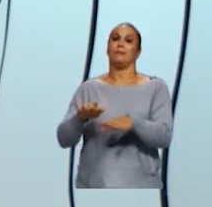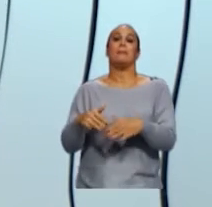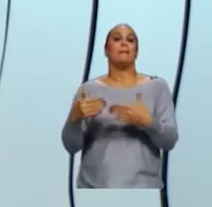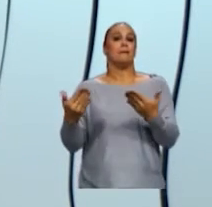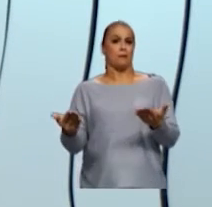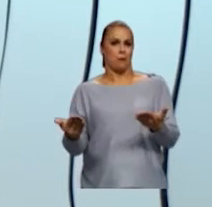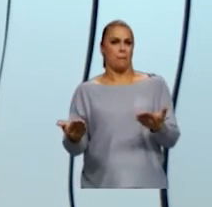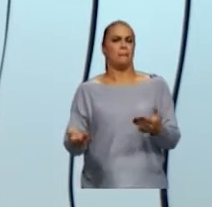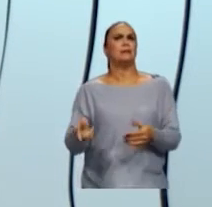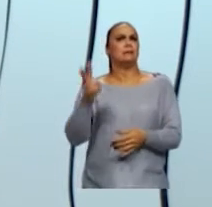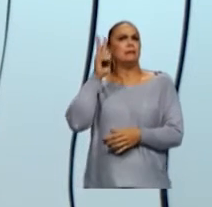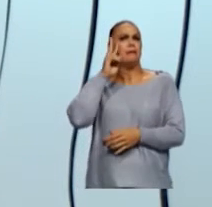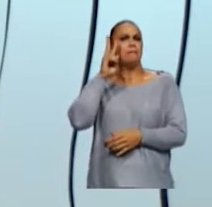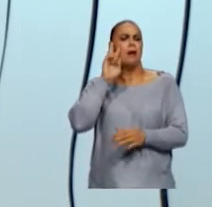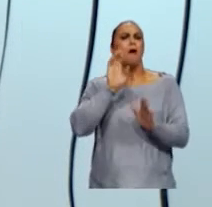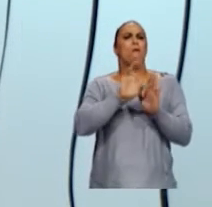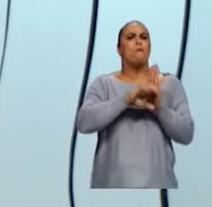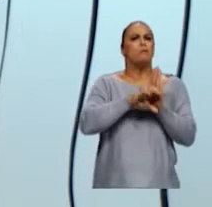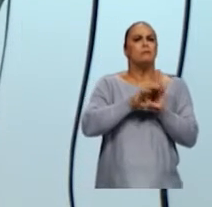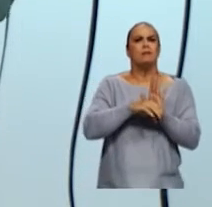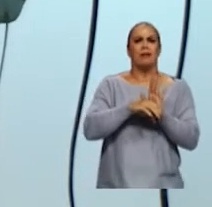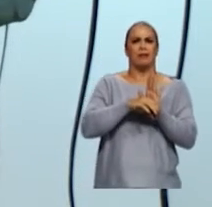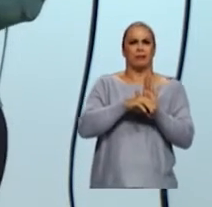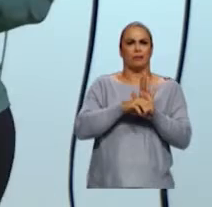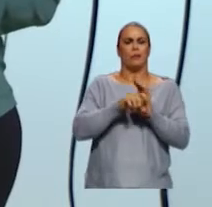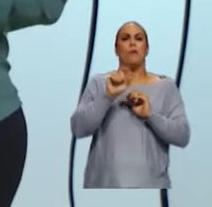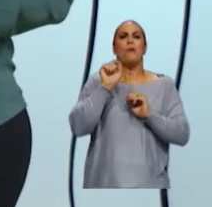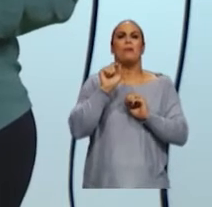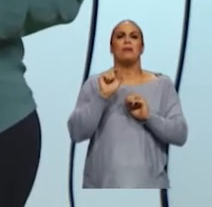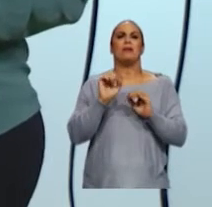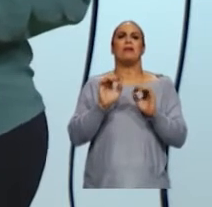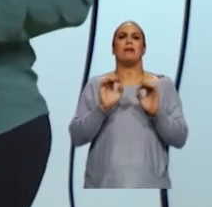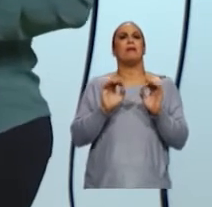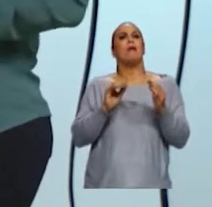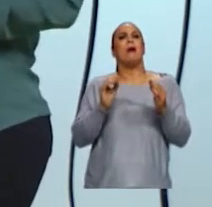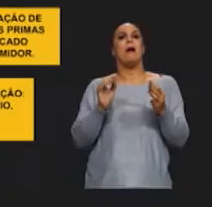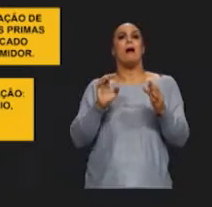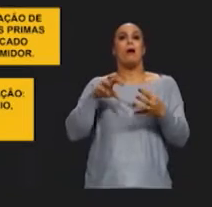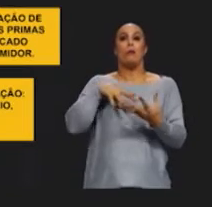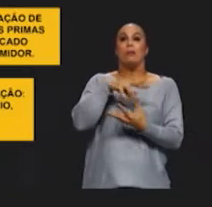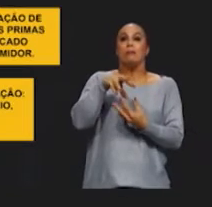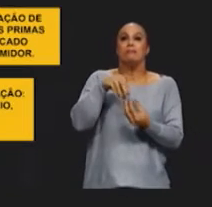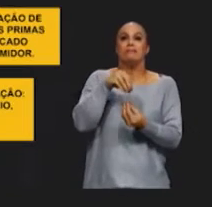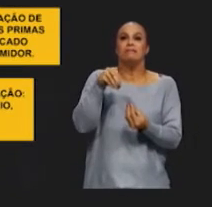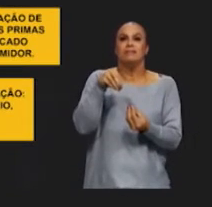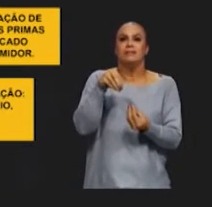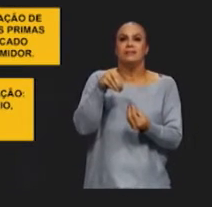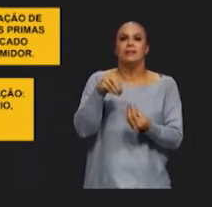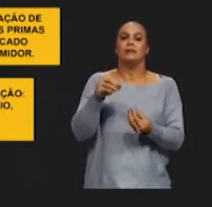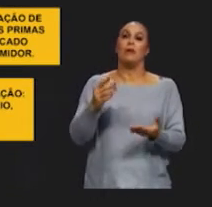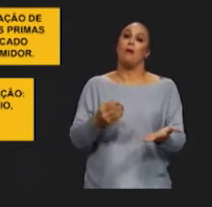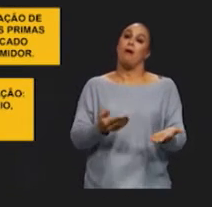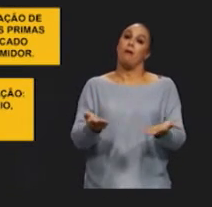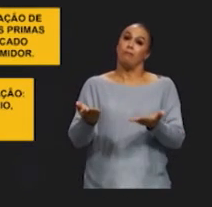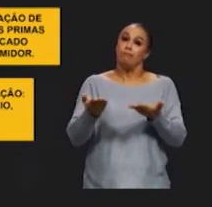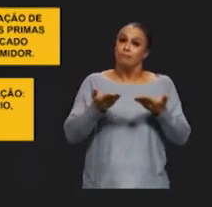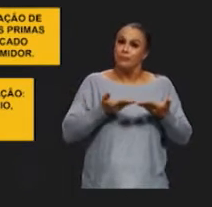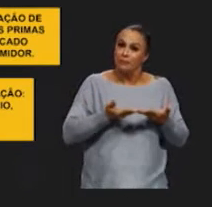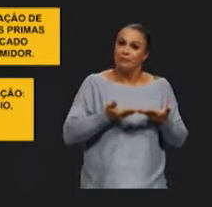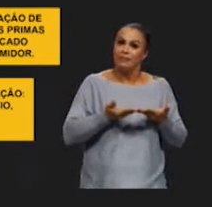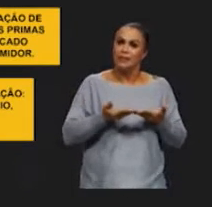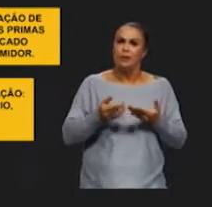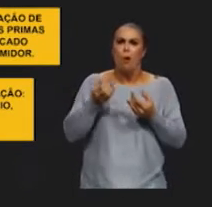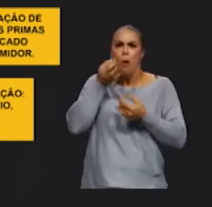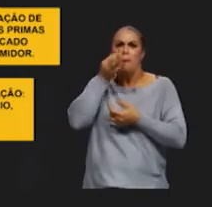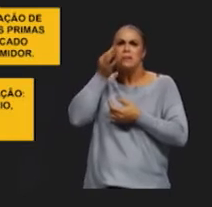na aula sobre o processo de globalização, uma breve introdução, eu te convido a observar comigo esse mapa